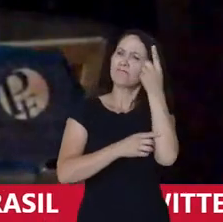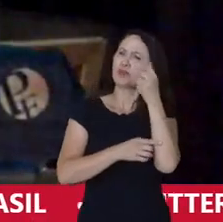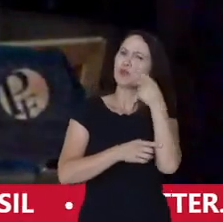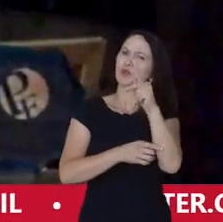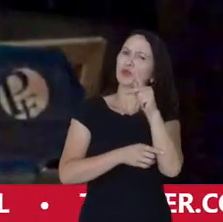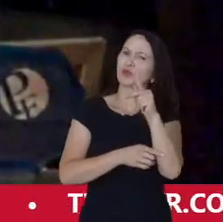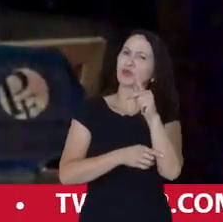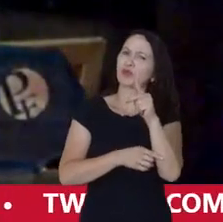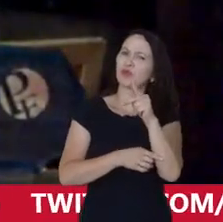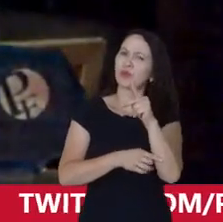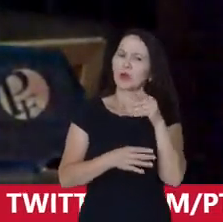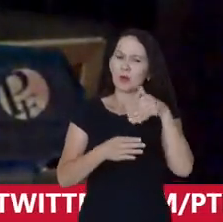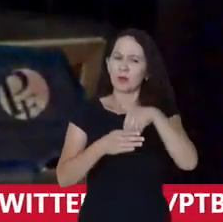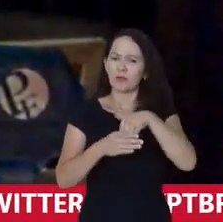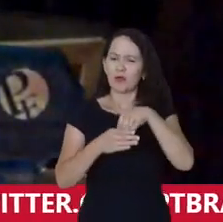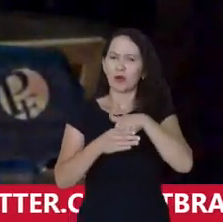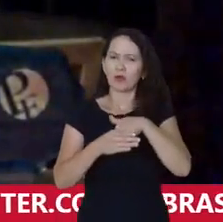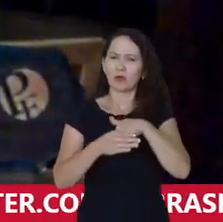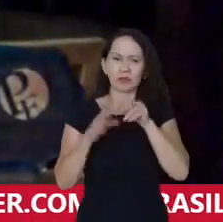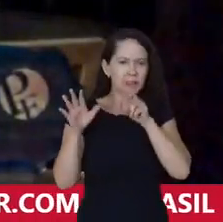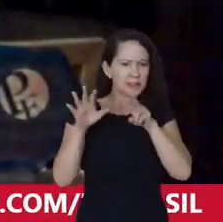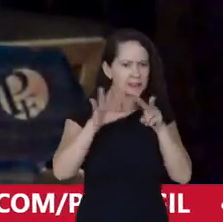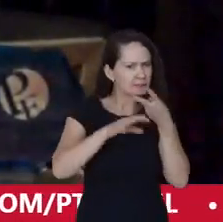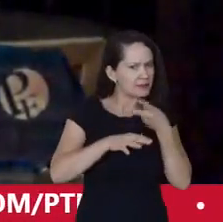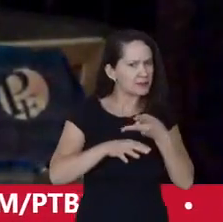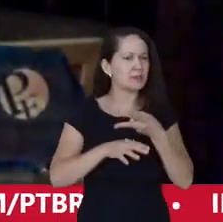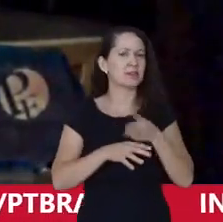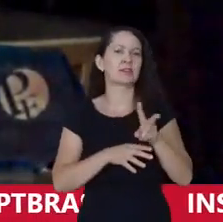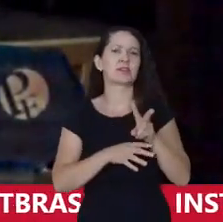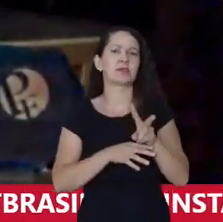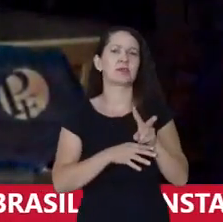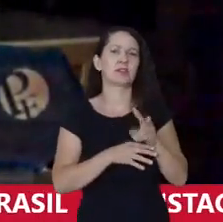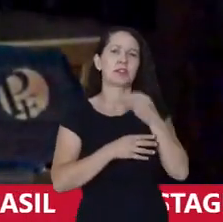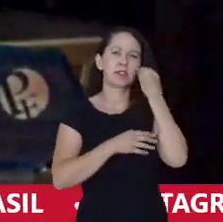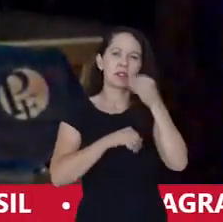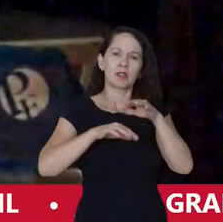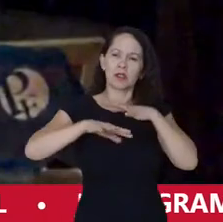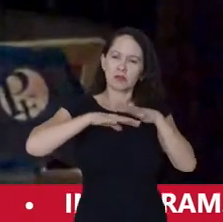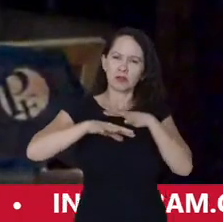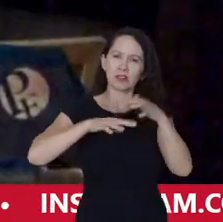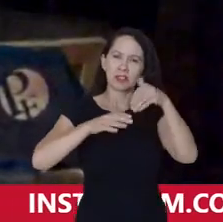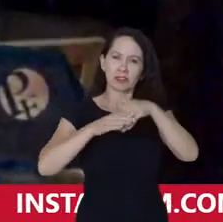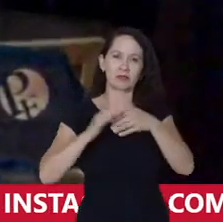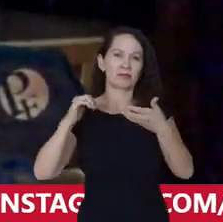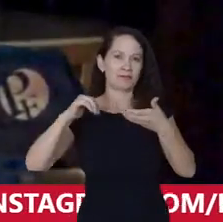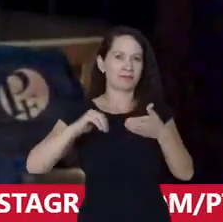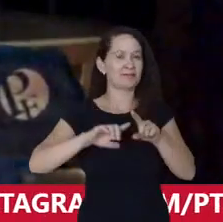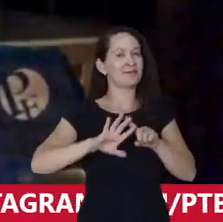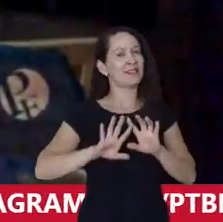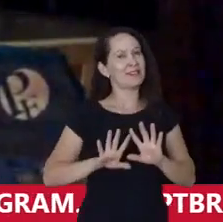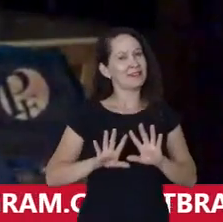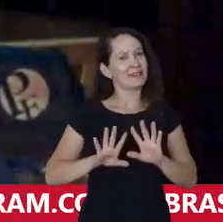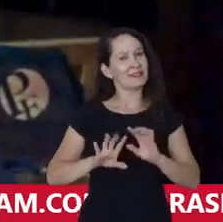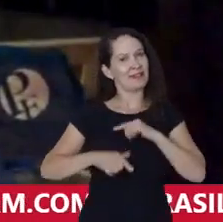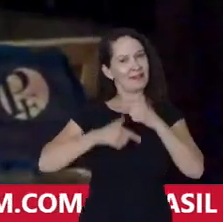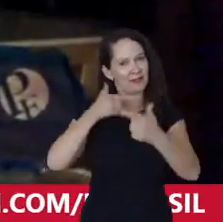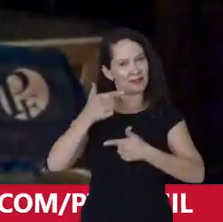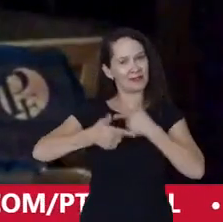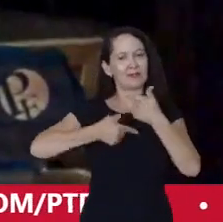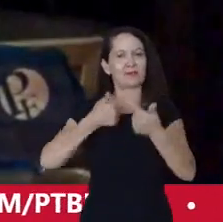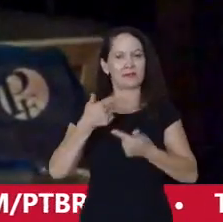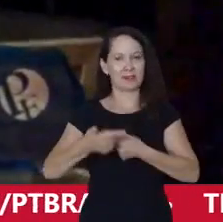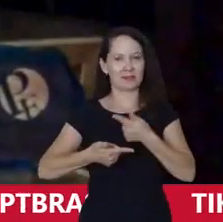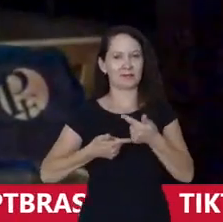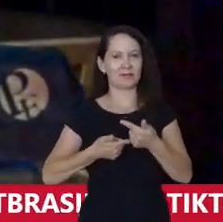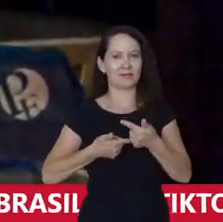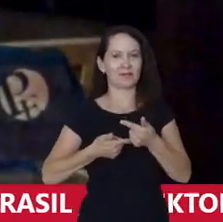sua posição. A gente faz um trabalho semanal, permanente de mobilização. Agora, é claro, esse trabalho